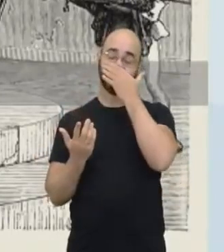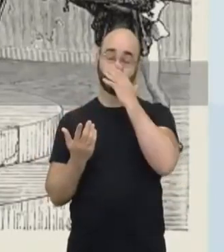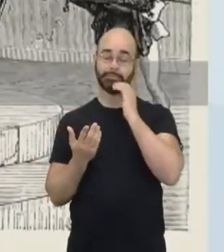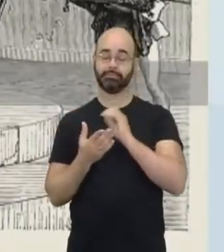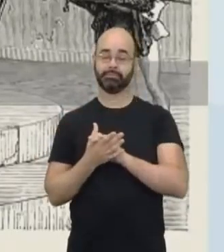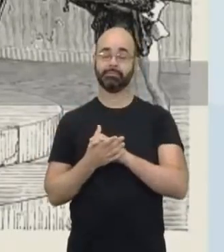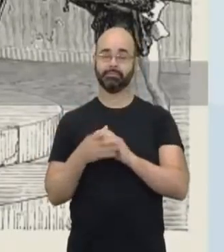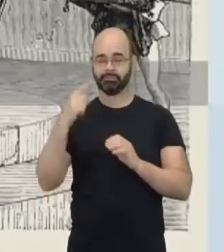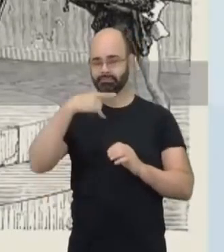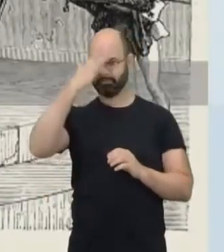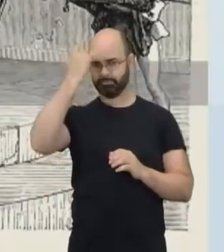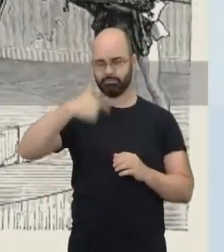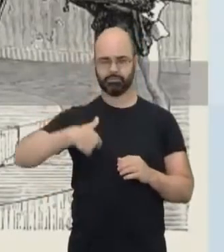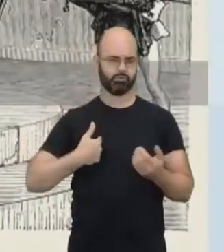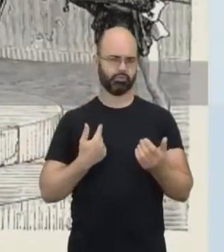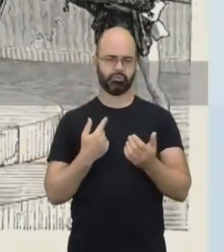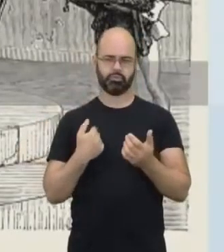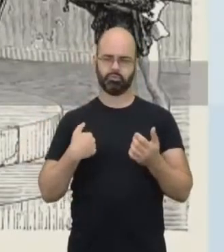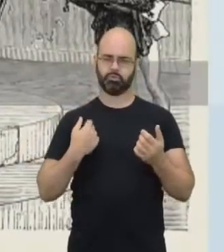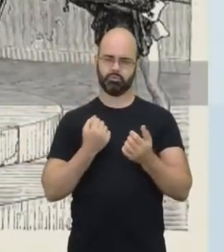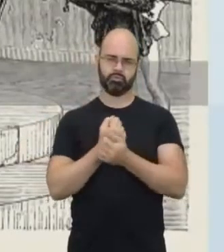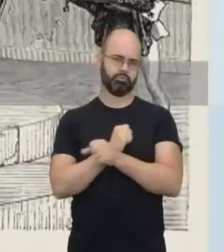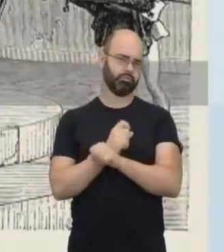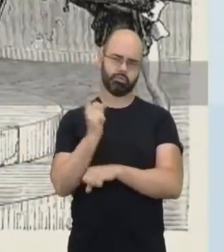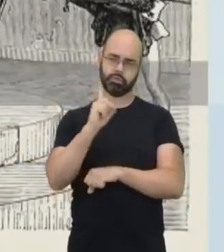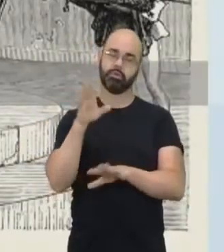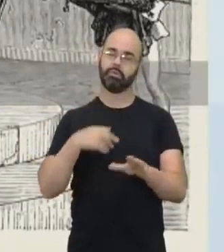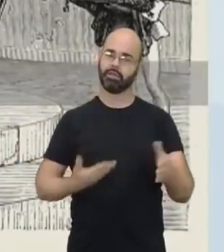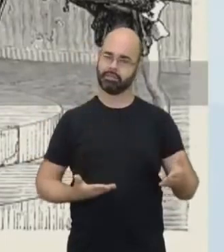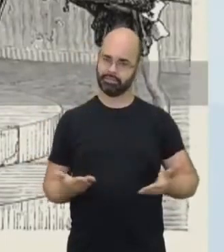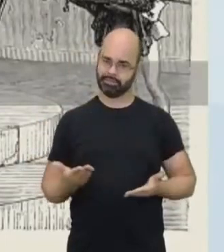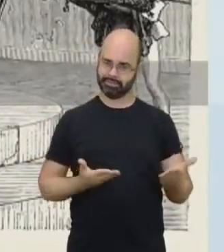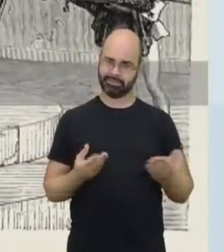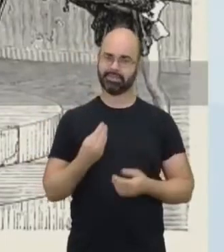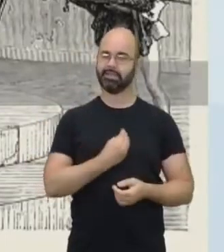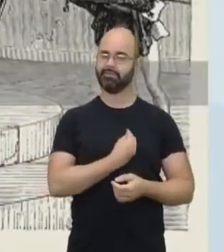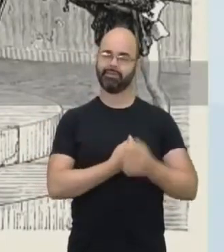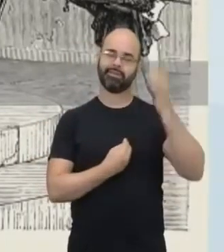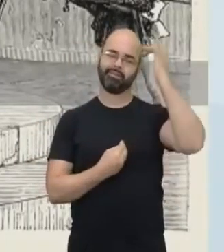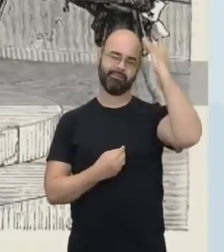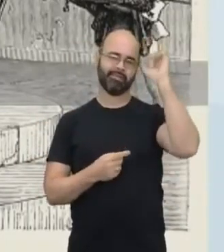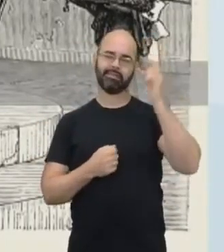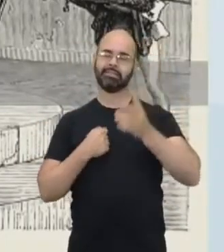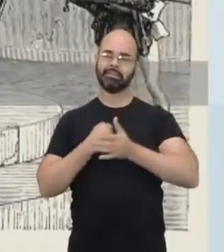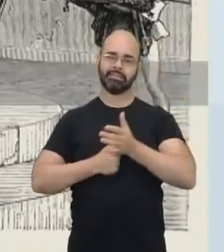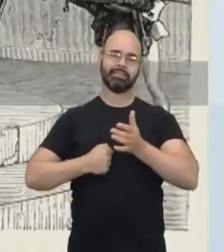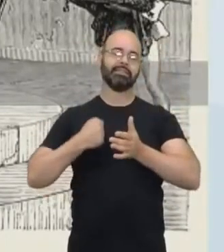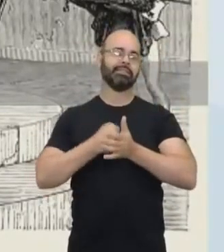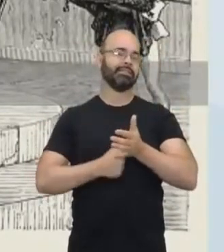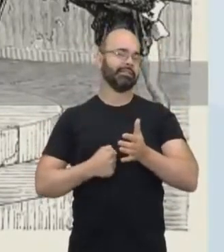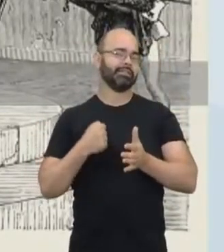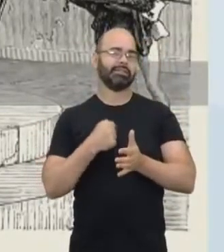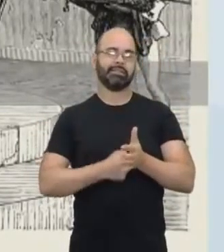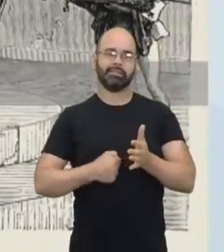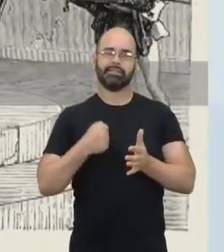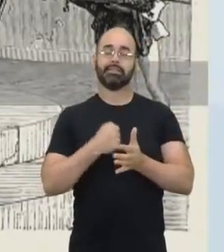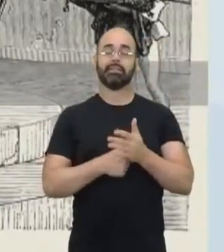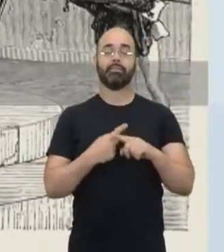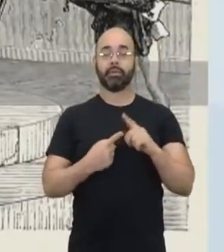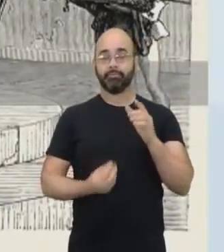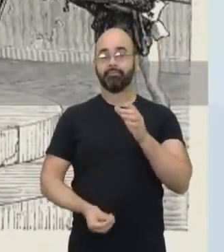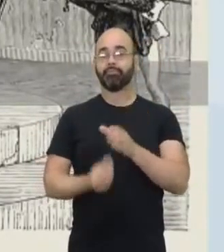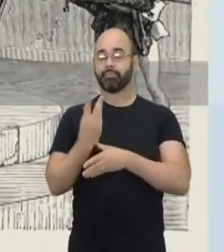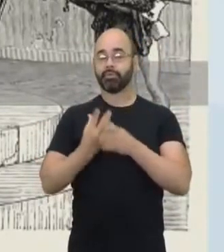embora ele não seja um escravo, não era uma vida fácil, era uma vida de bastante luta, era uma vida onde eles tinham que produzir